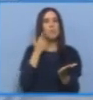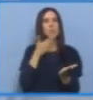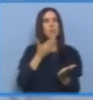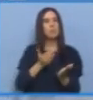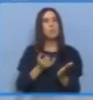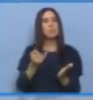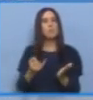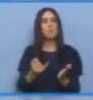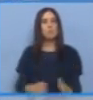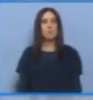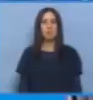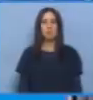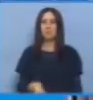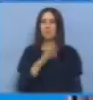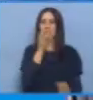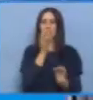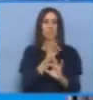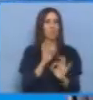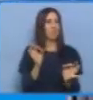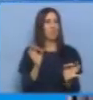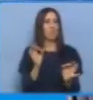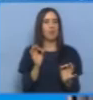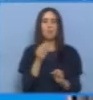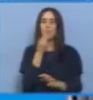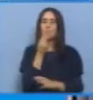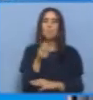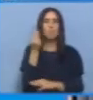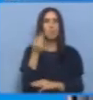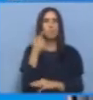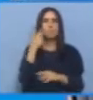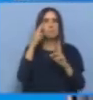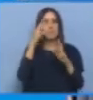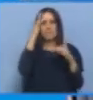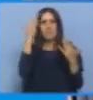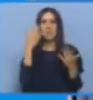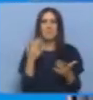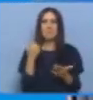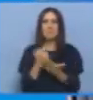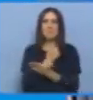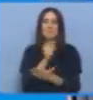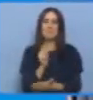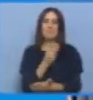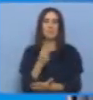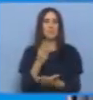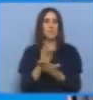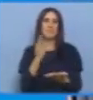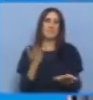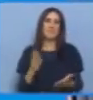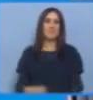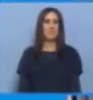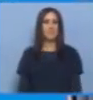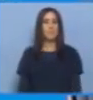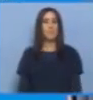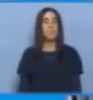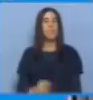experiência? Foi espetacular. Foi muito melhor do que o que eu estava à espera. Só tenho pena de ter ido só 3 meses. O